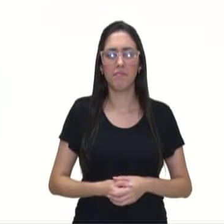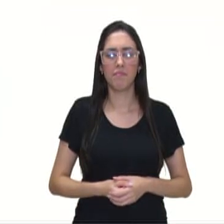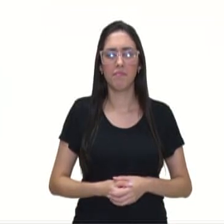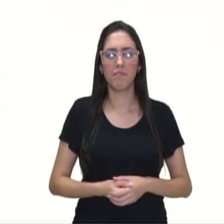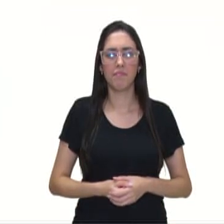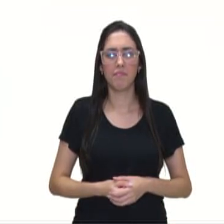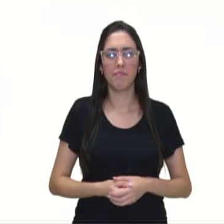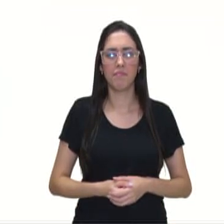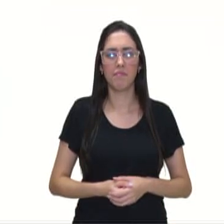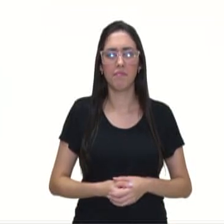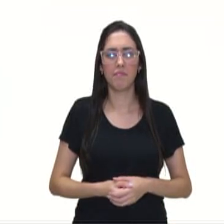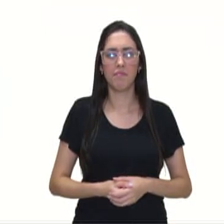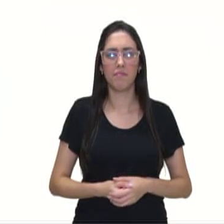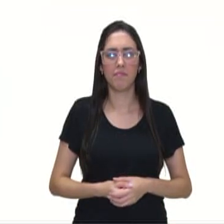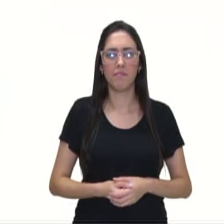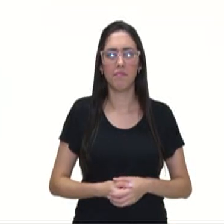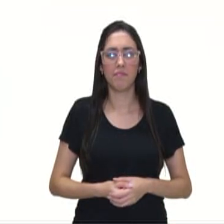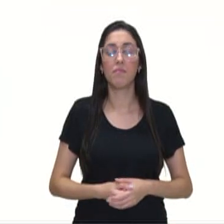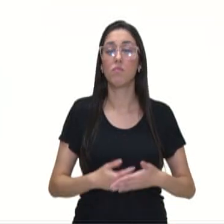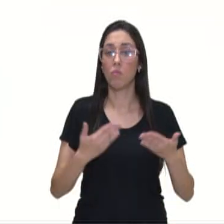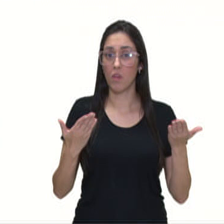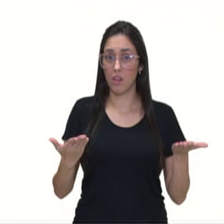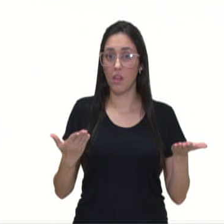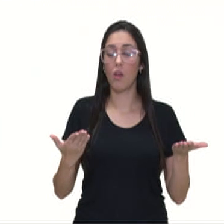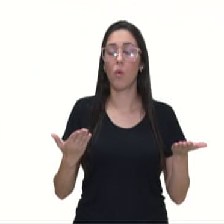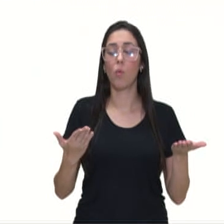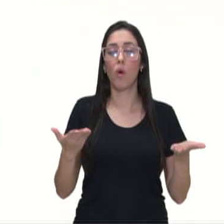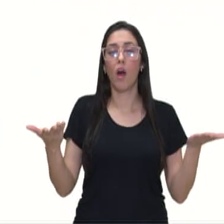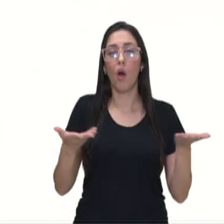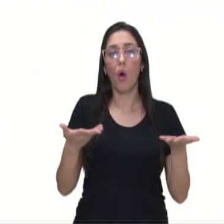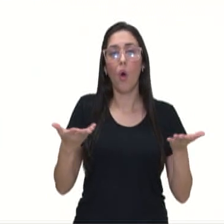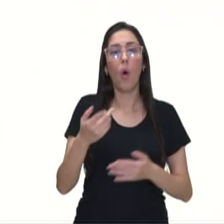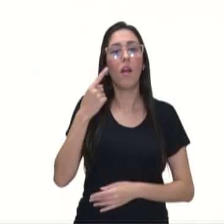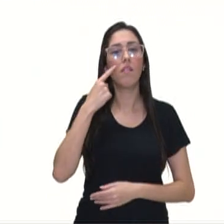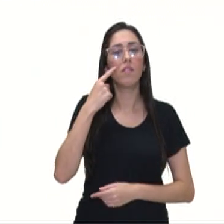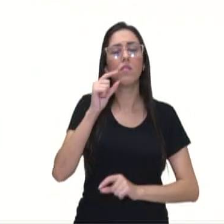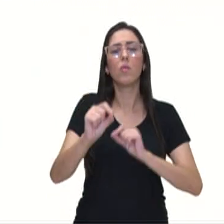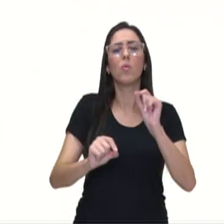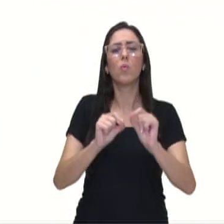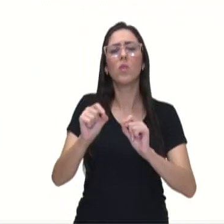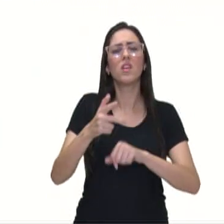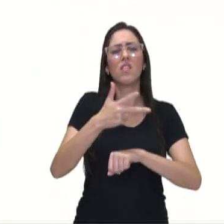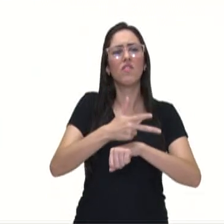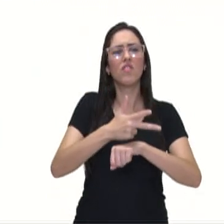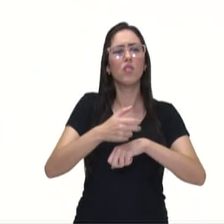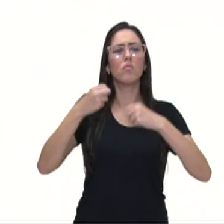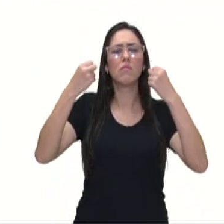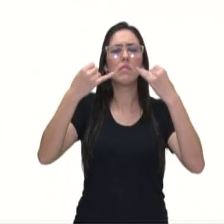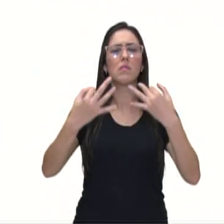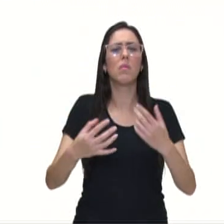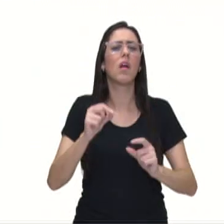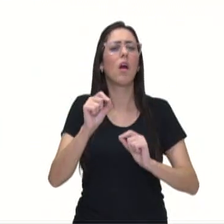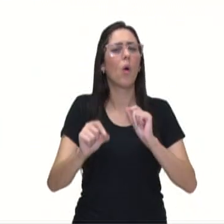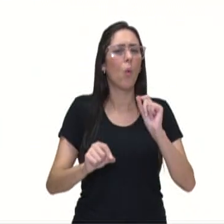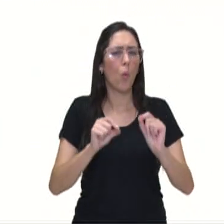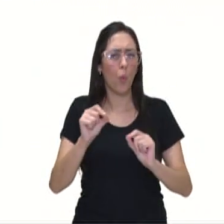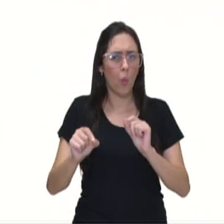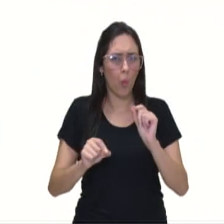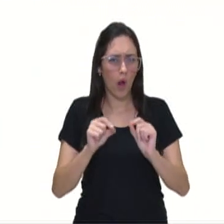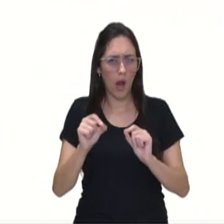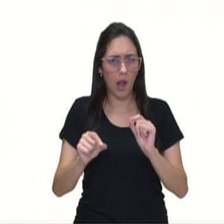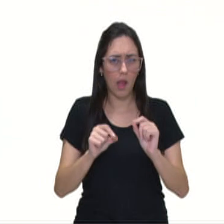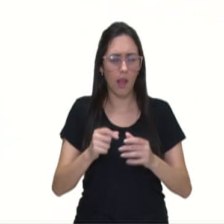called Mariko Kitazawa. Nós vamos ler a transcrição desse vídeo. Ele é produzido, né,